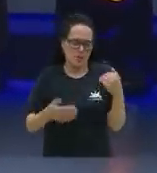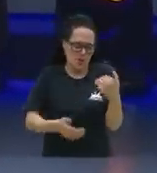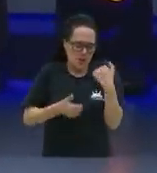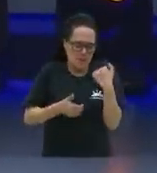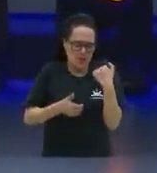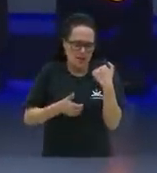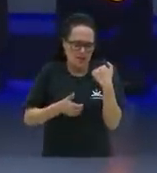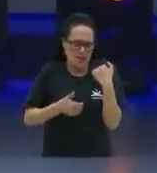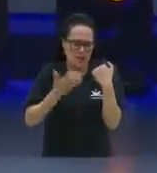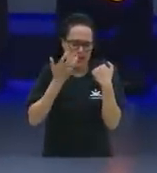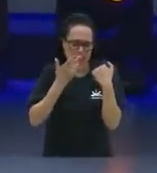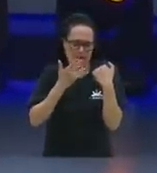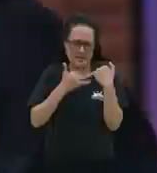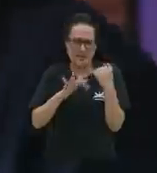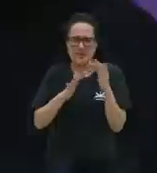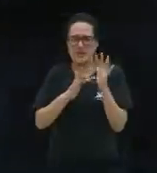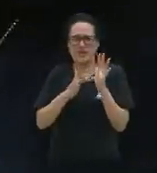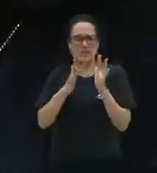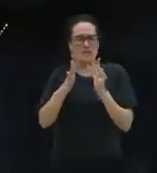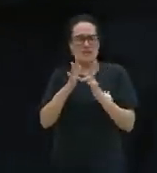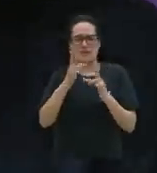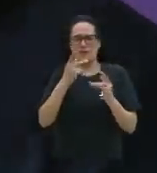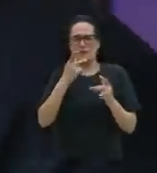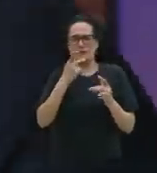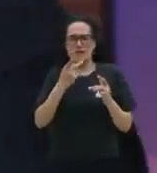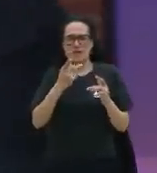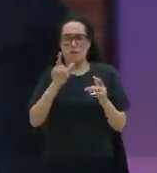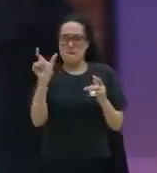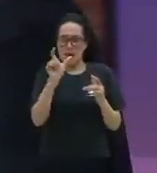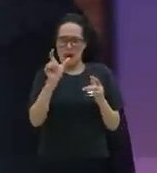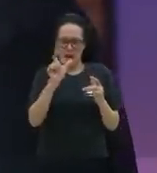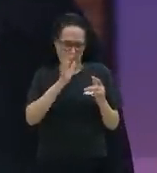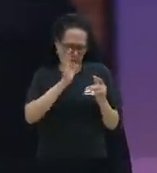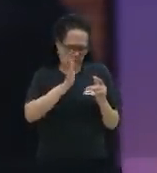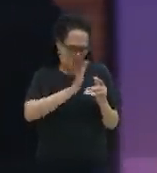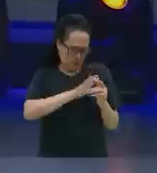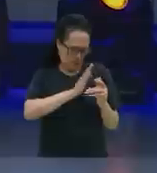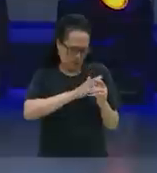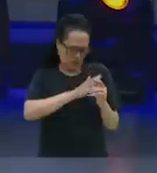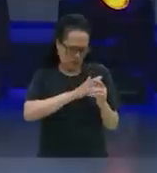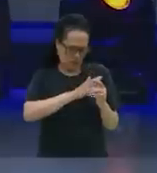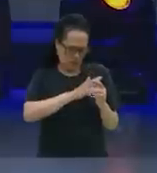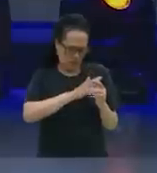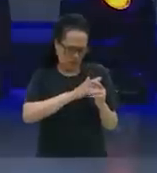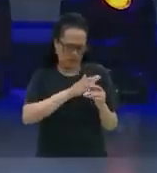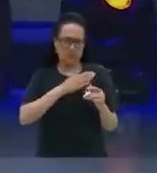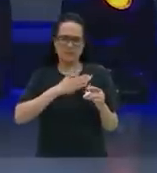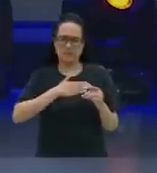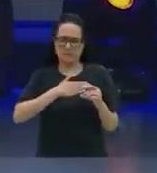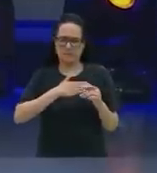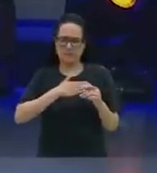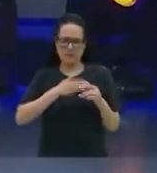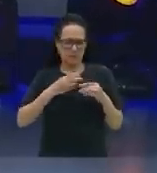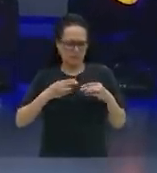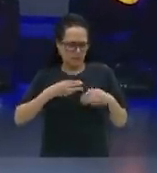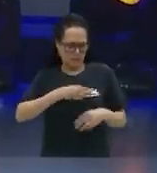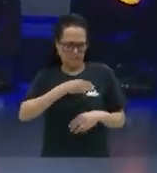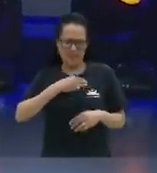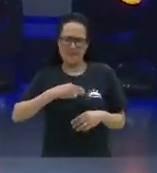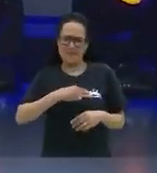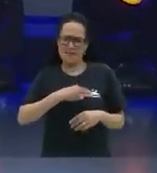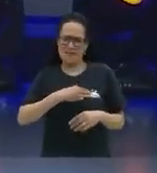criança, Jesus falou uma palavra no meu coração que vale para o meu ministério e para a minha vida toda: